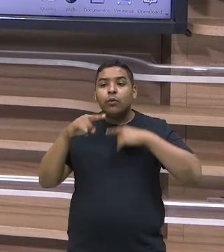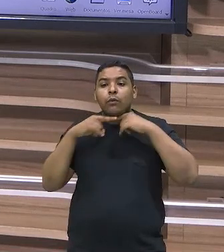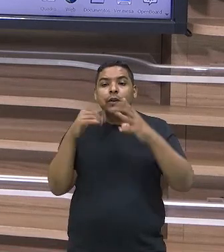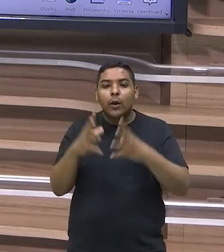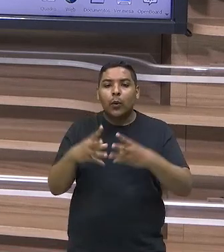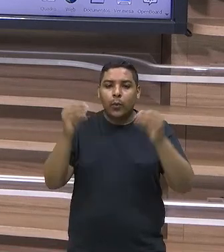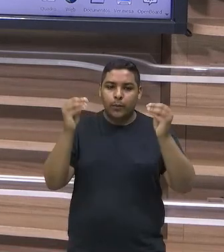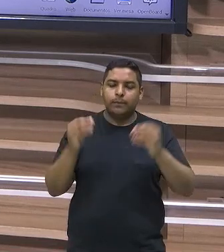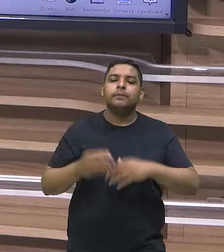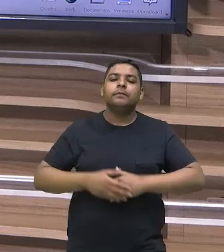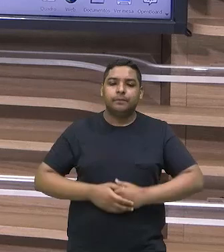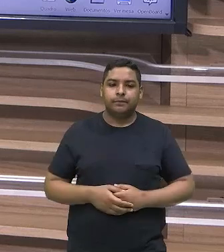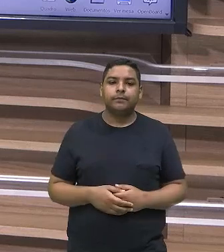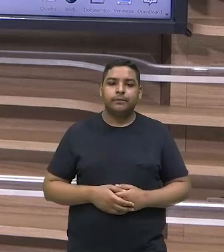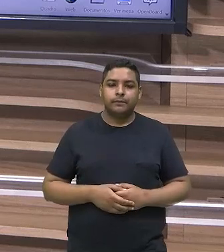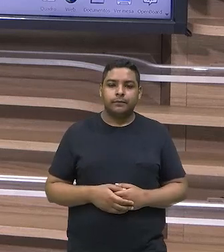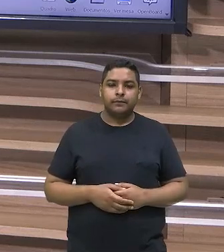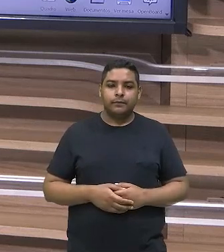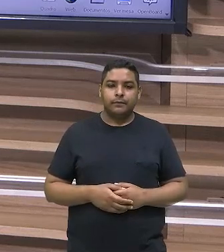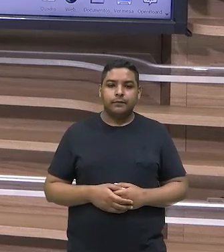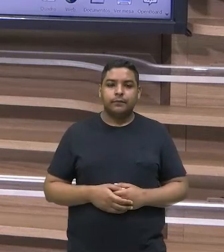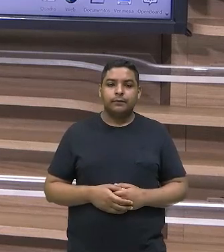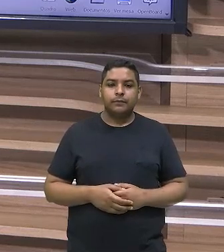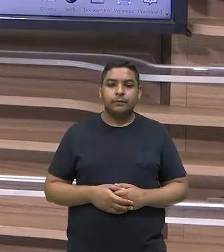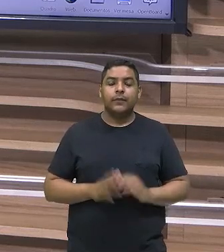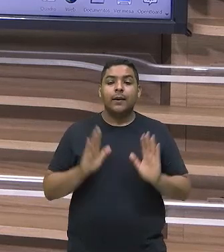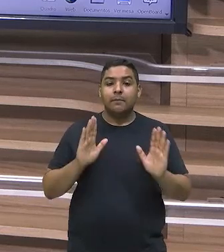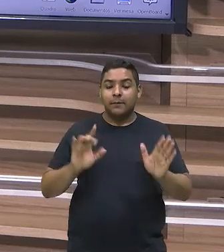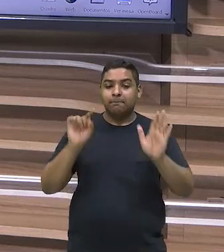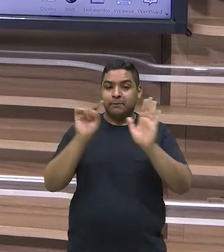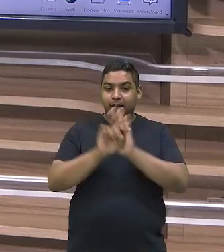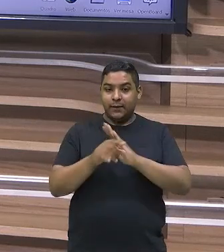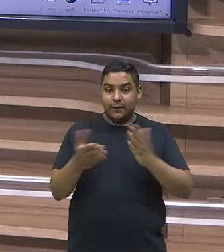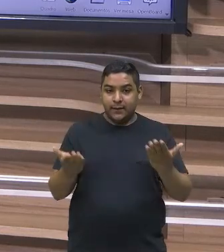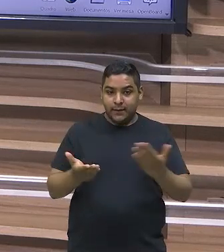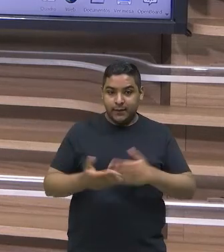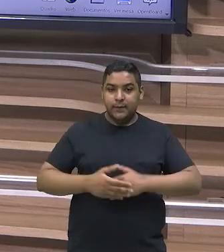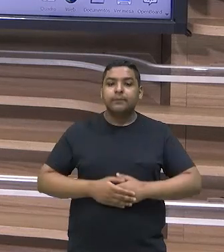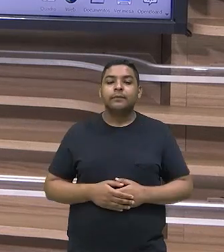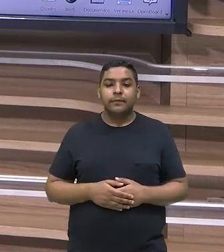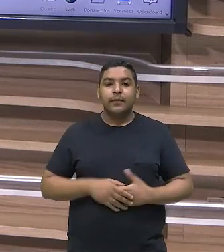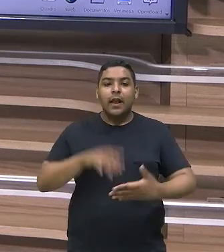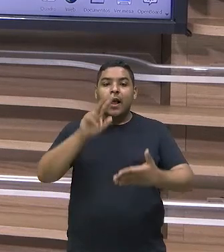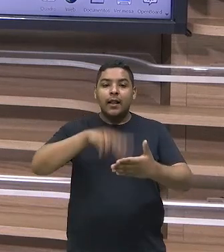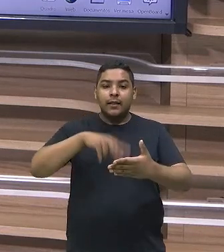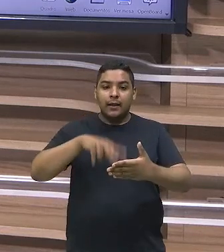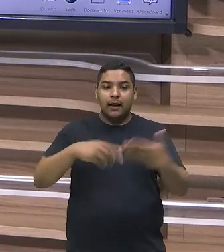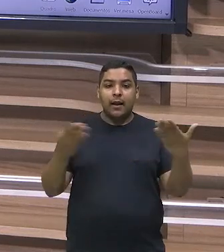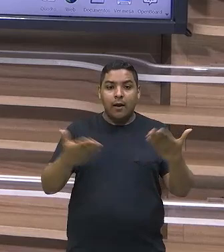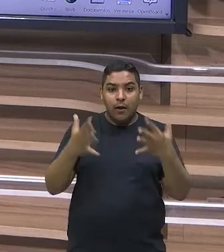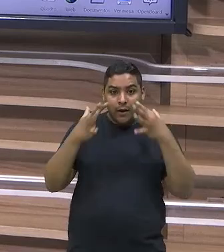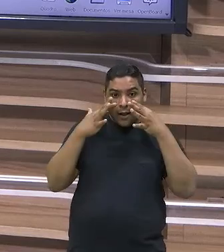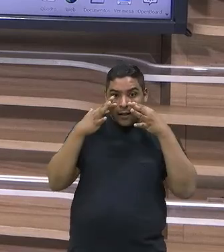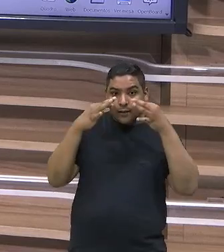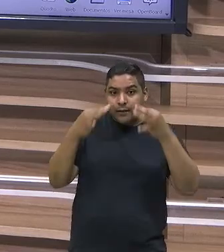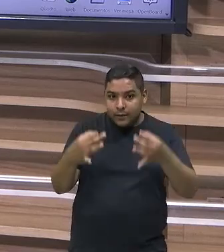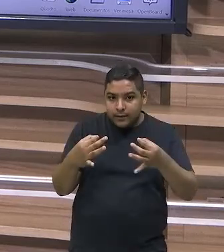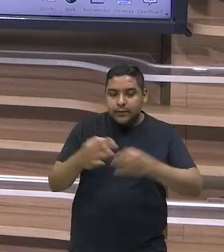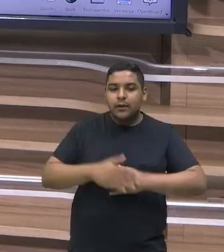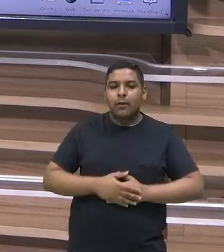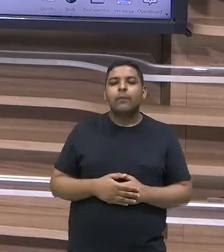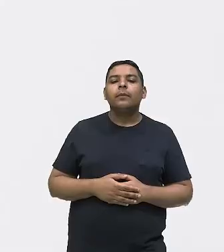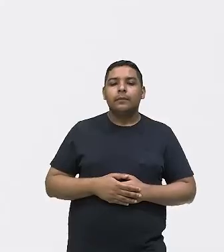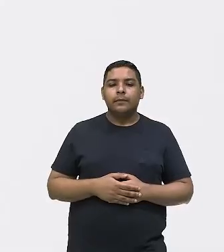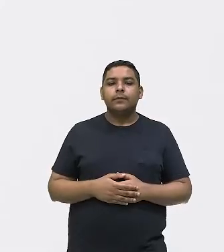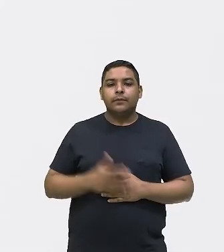respeito desta temática. Mas quanto à nossa questão, vamos lê-la com muita atenção outra